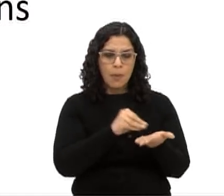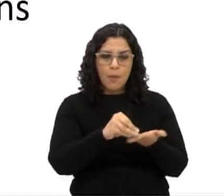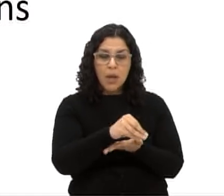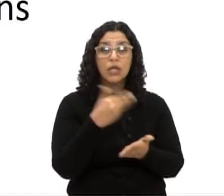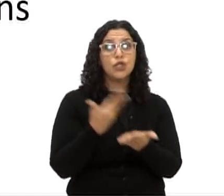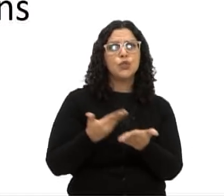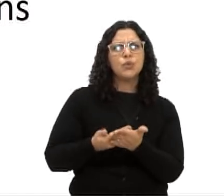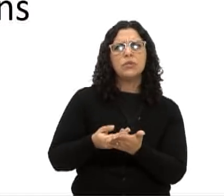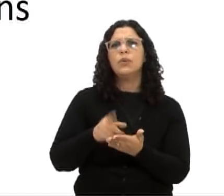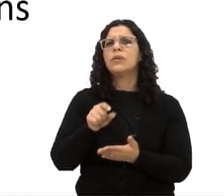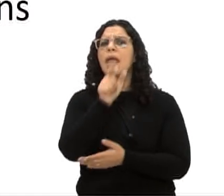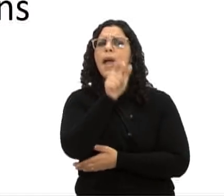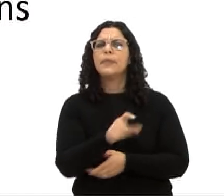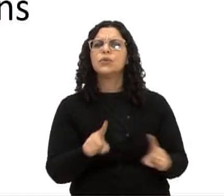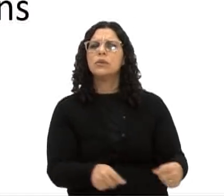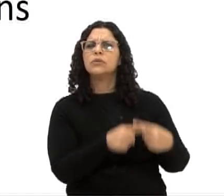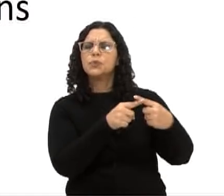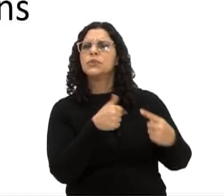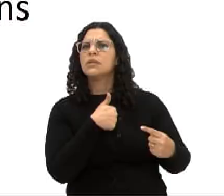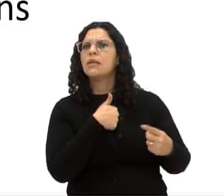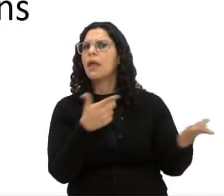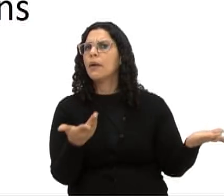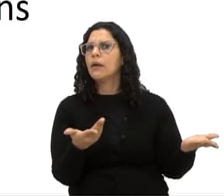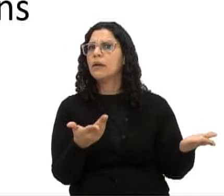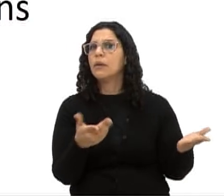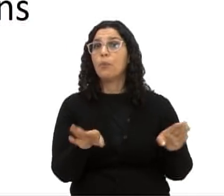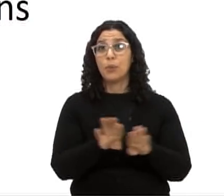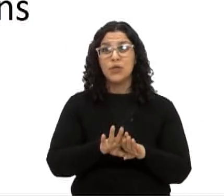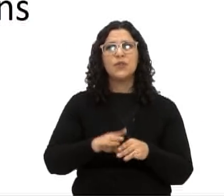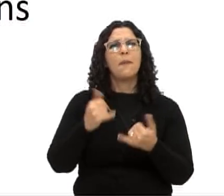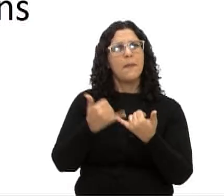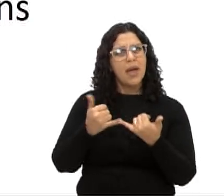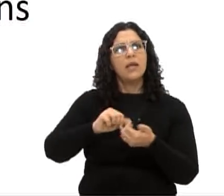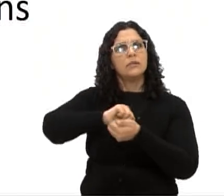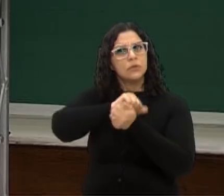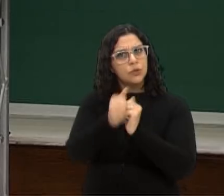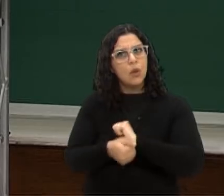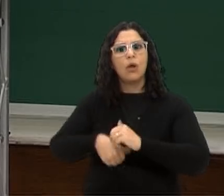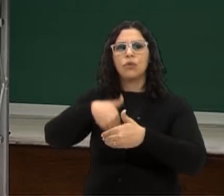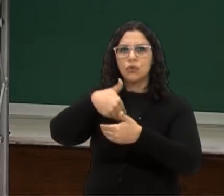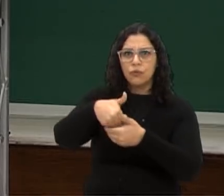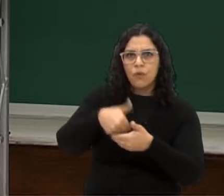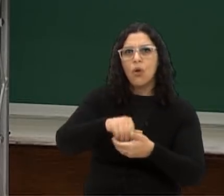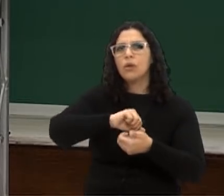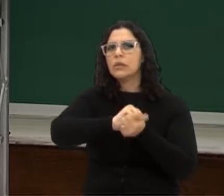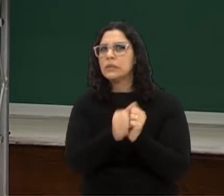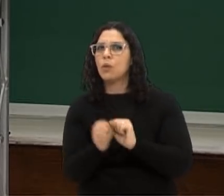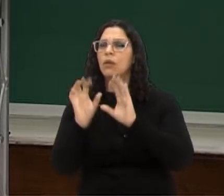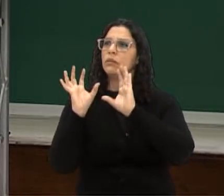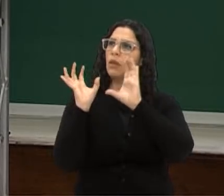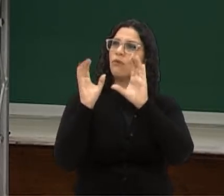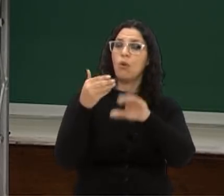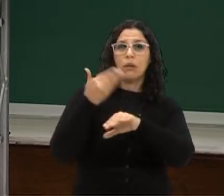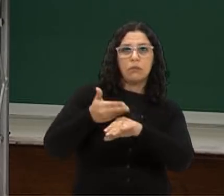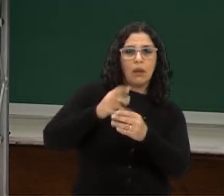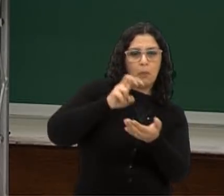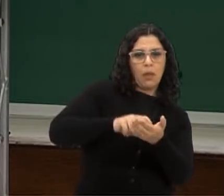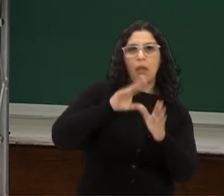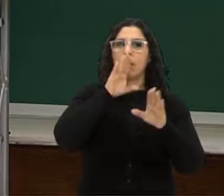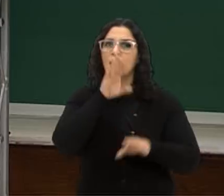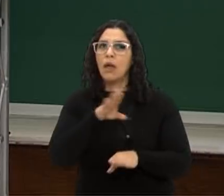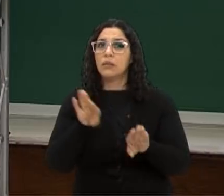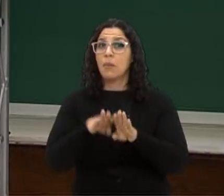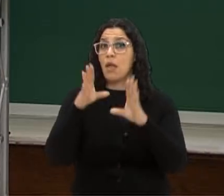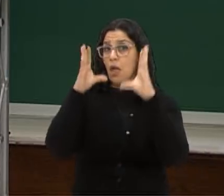sobre os adversários. É a mesma coisa que um atleta de futebol ou do voleibol, treina de manhã e de tarde, né? Às vezes de noite faz